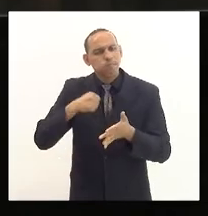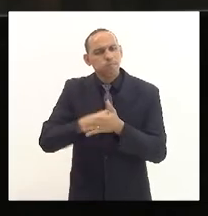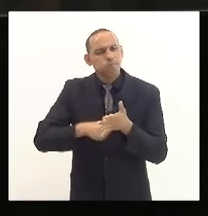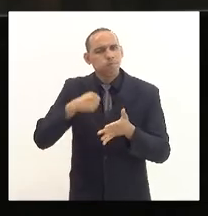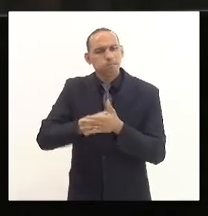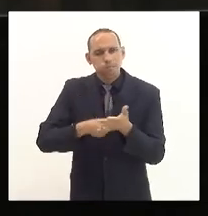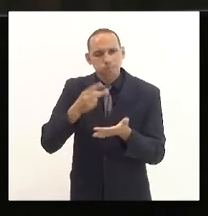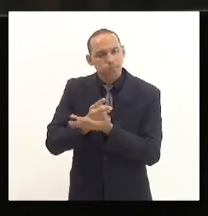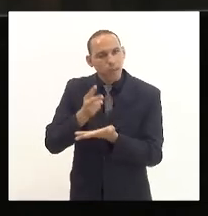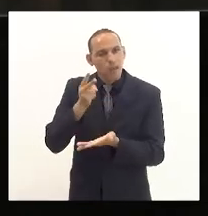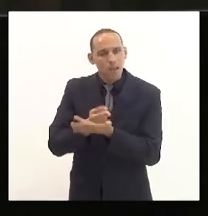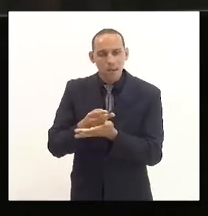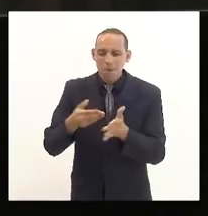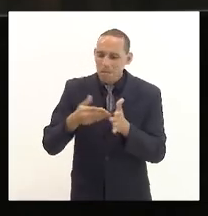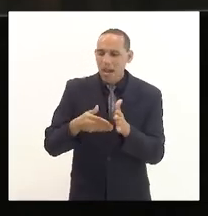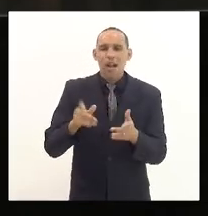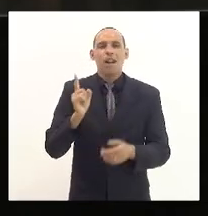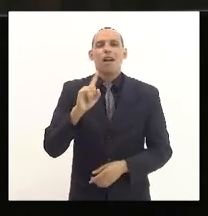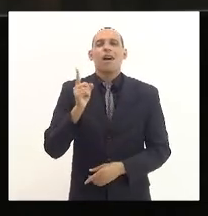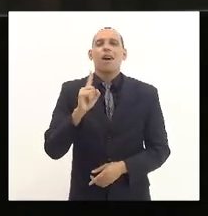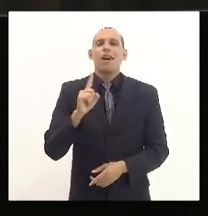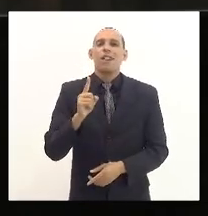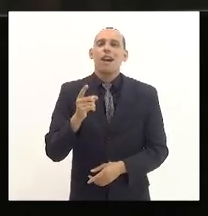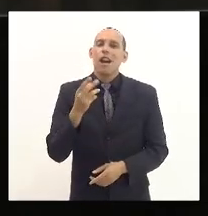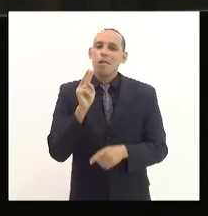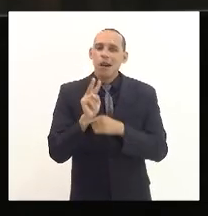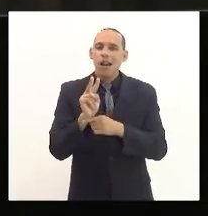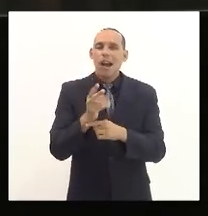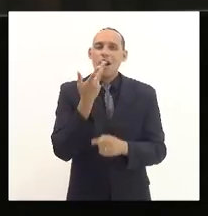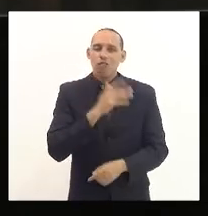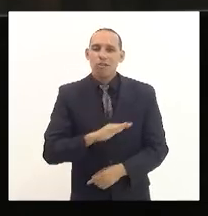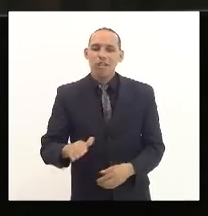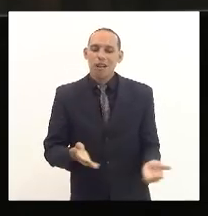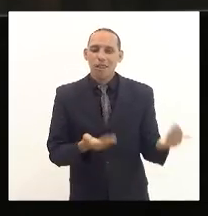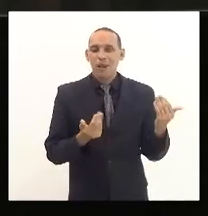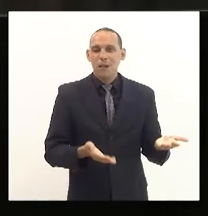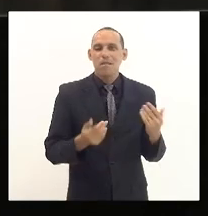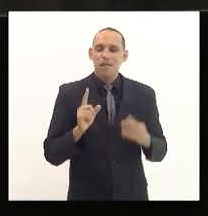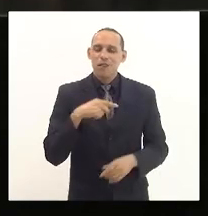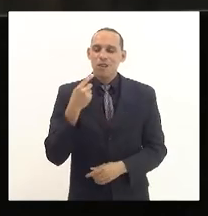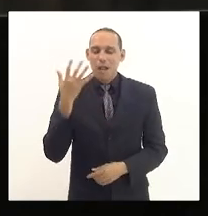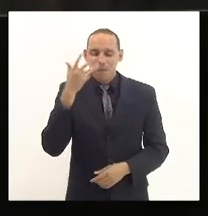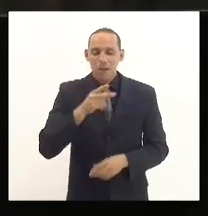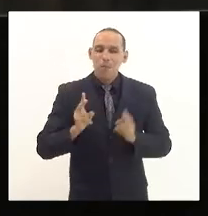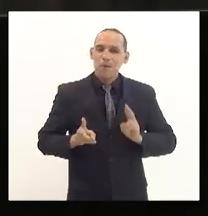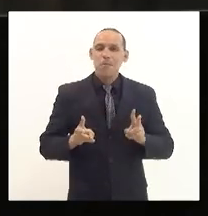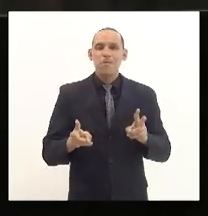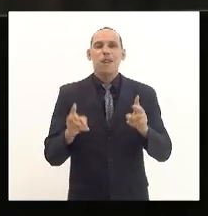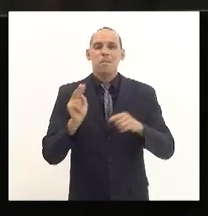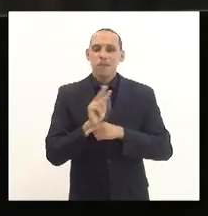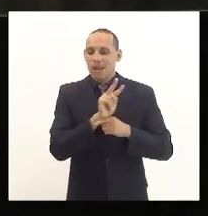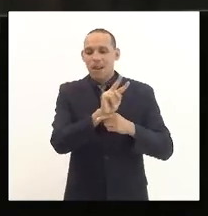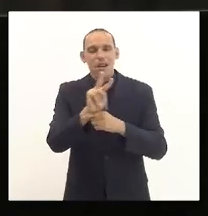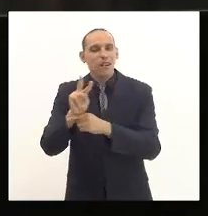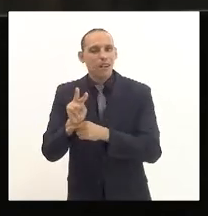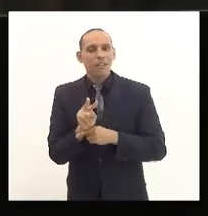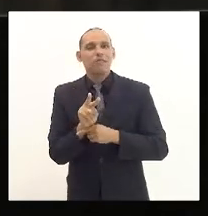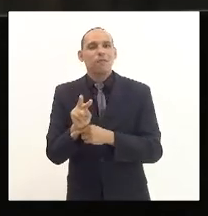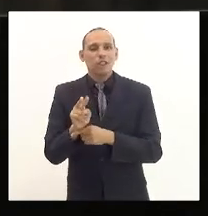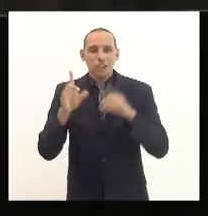protegendo as nossas crianças e adolescentes sigamos fazendo bonito sigamos protegendo e garantindo